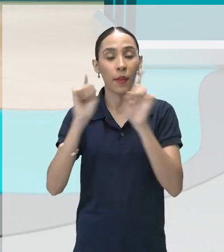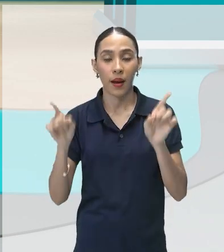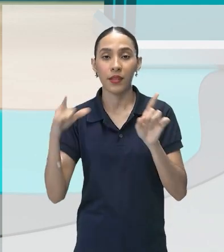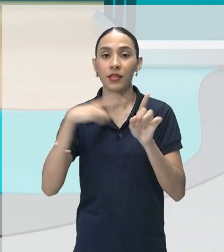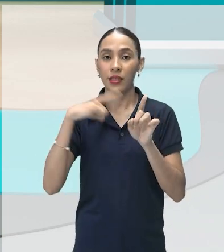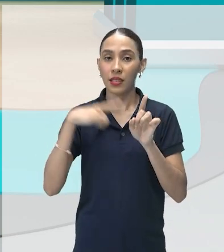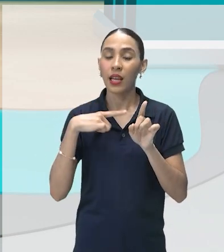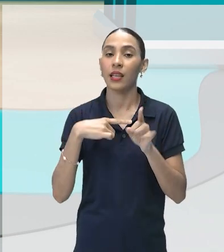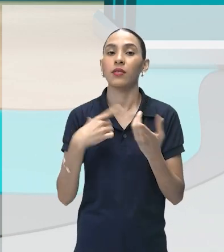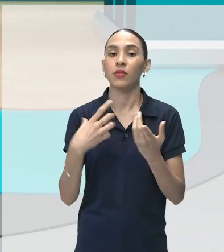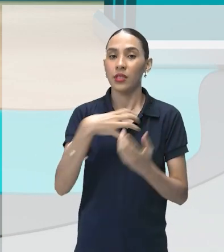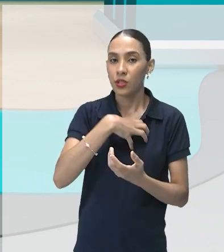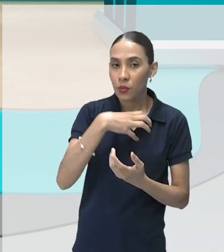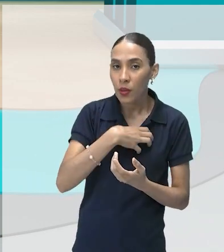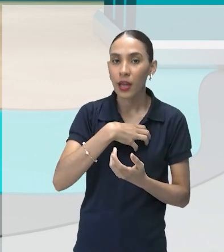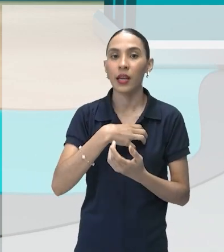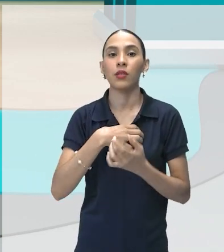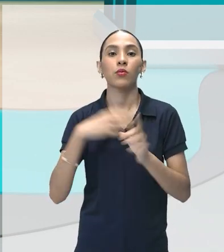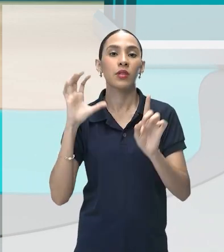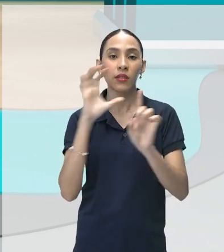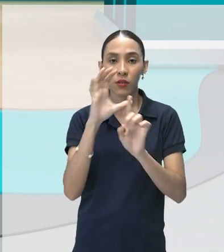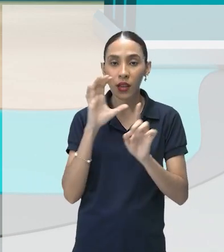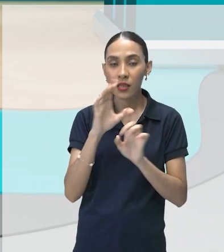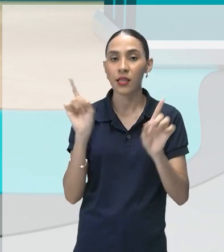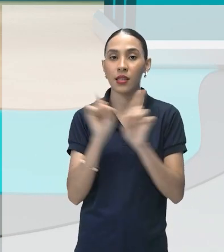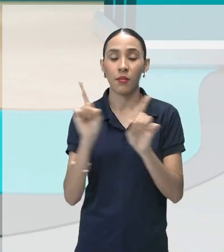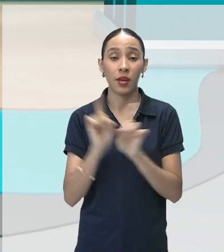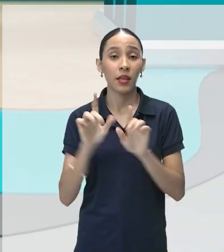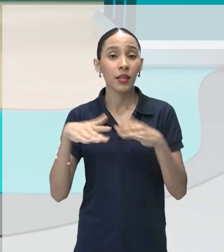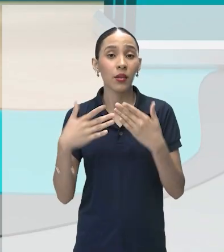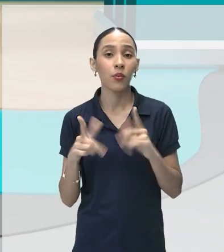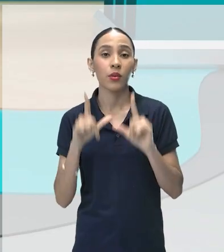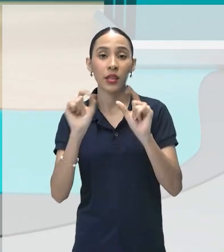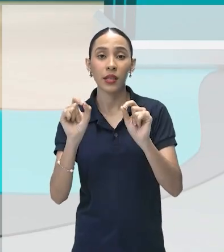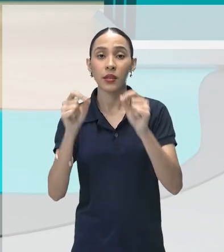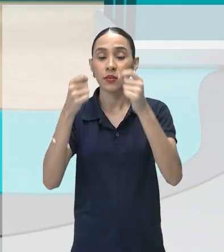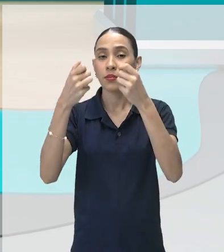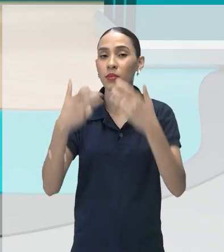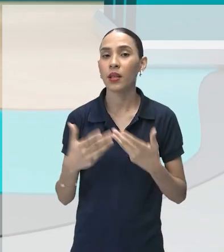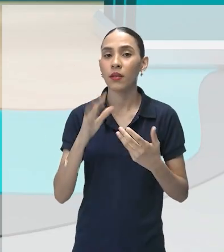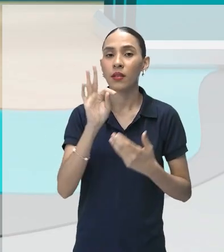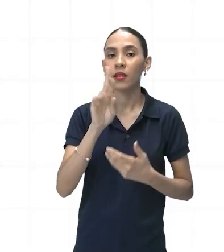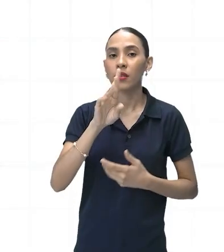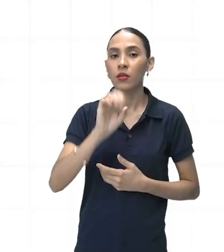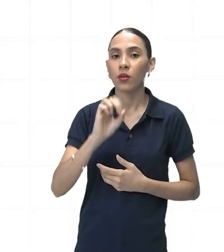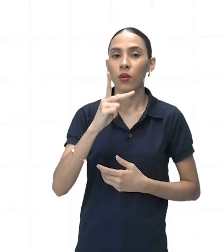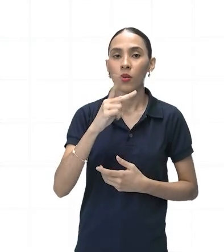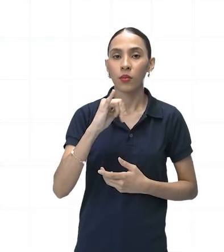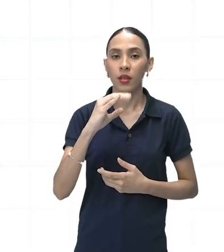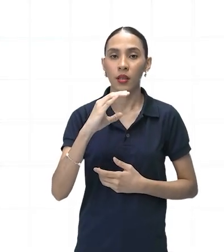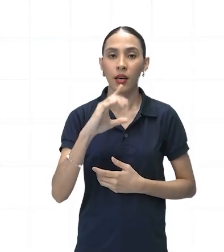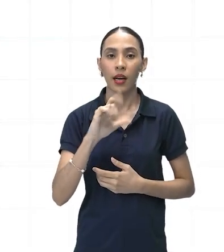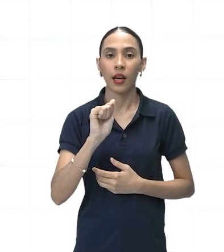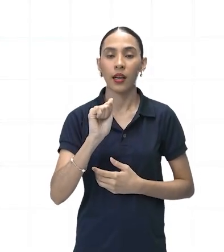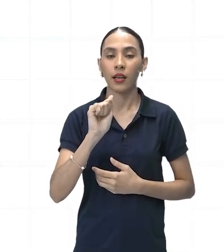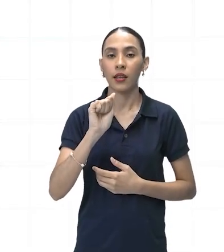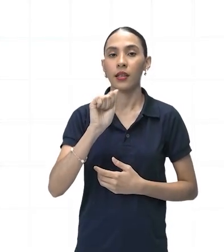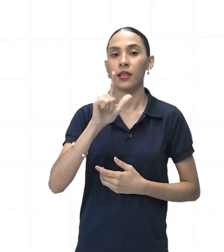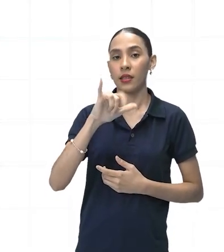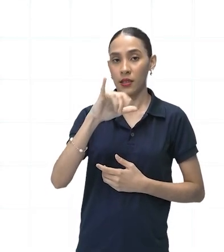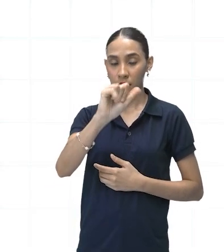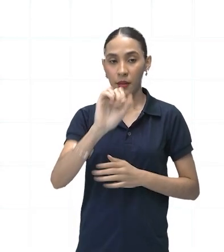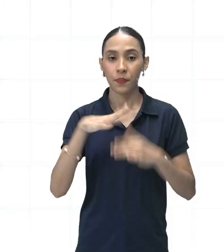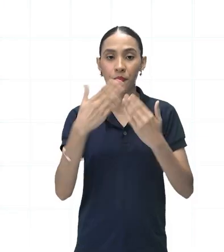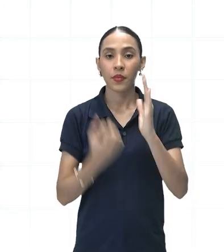a sua essência, existe a sua influência. Então, o que nós podemos falar da Tropicália? Vamos ver? Então, a